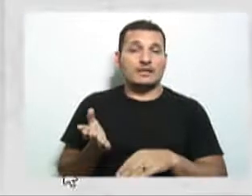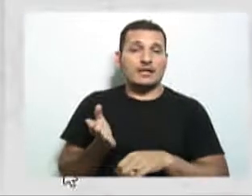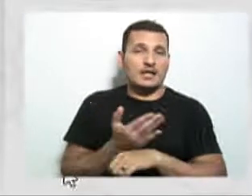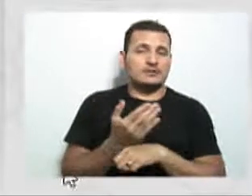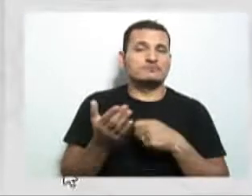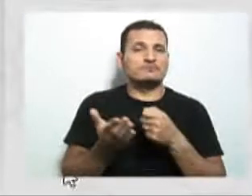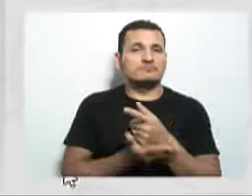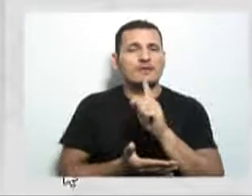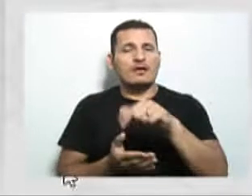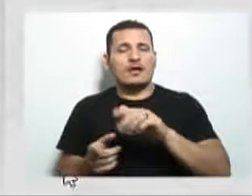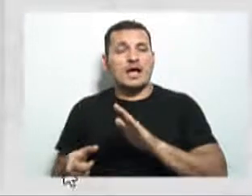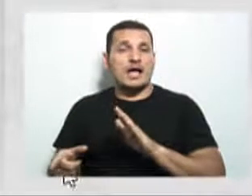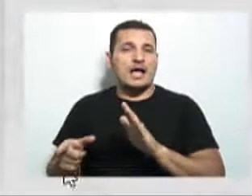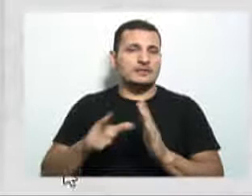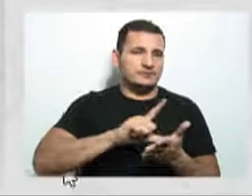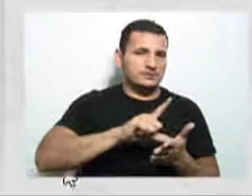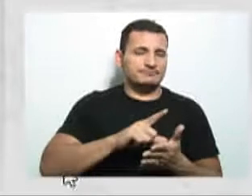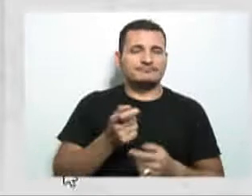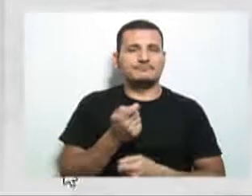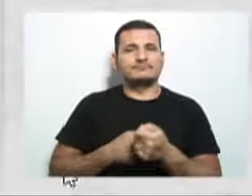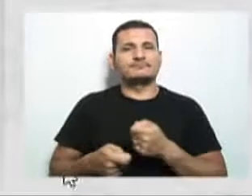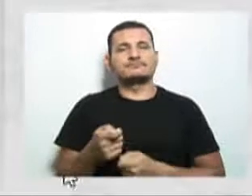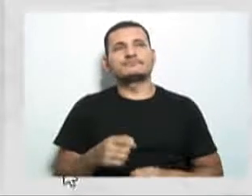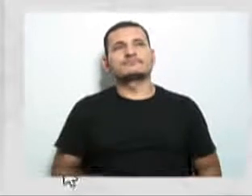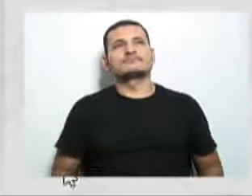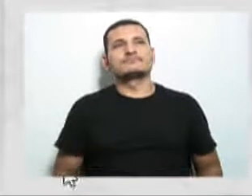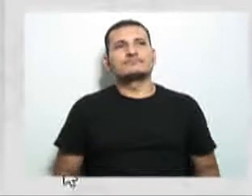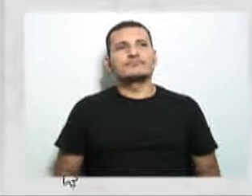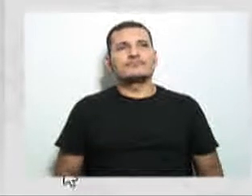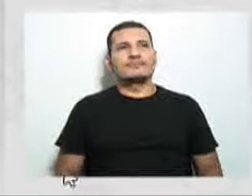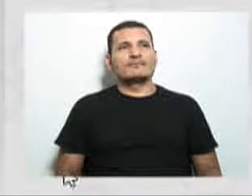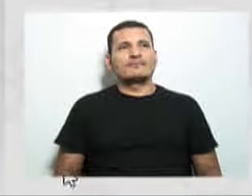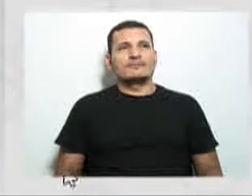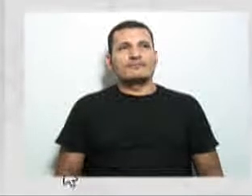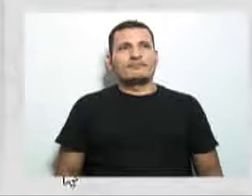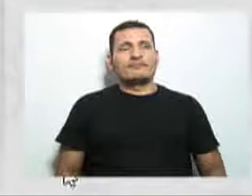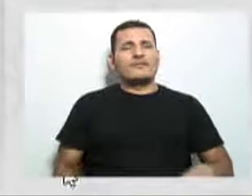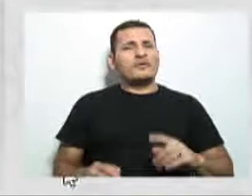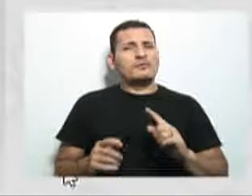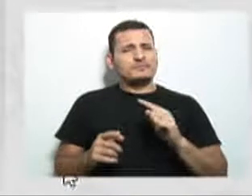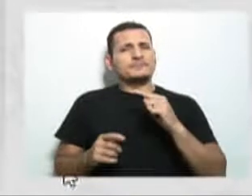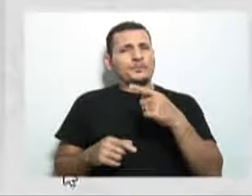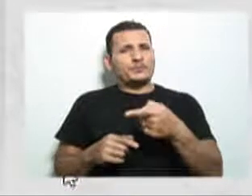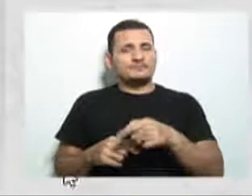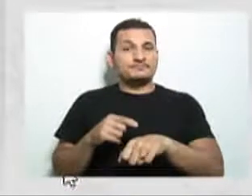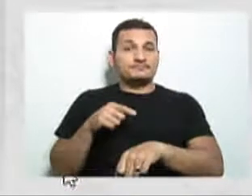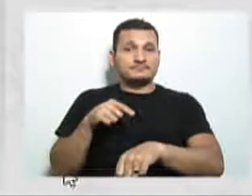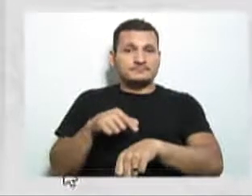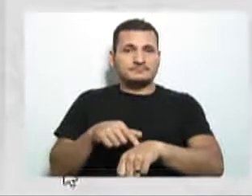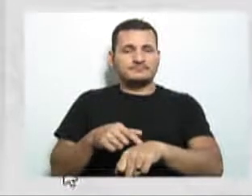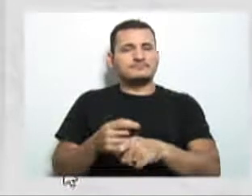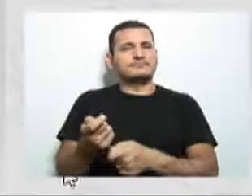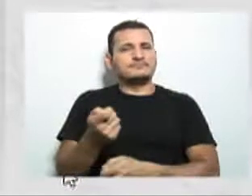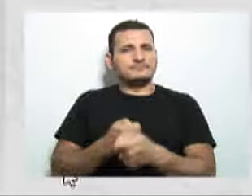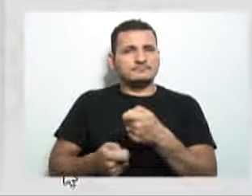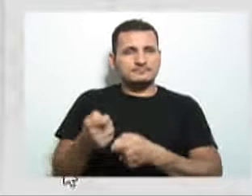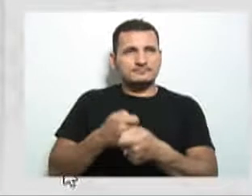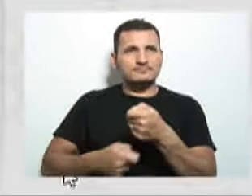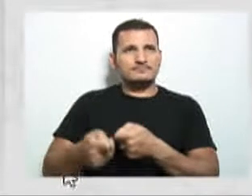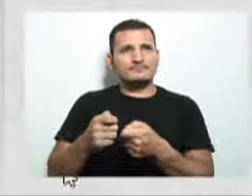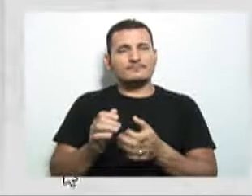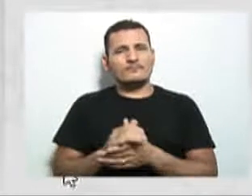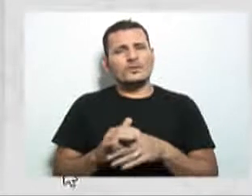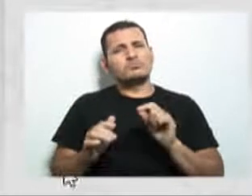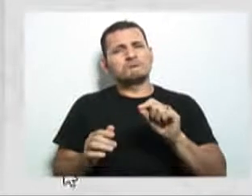pré-negociação, é antes da negociação. E aí chegamos na negociação, olha aí, negociação em si, que é a